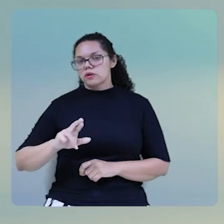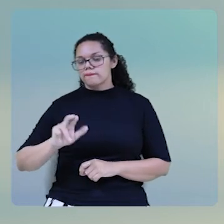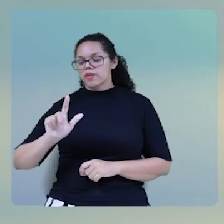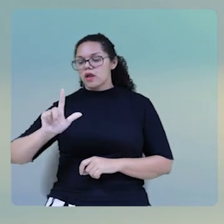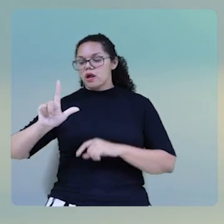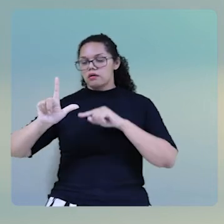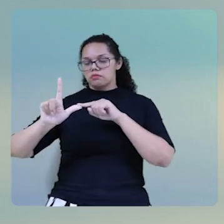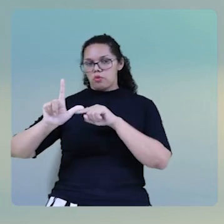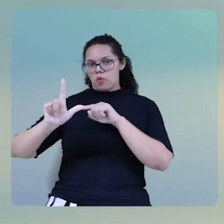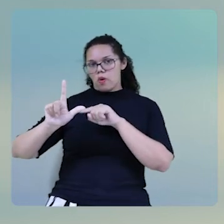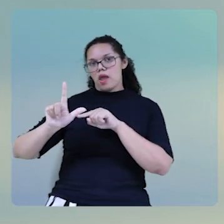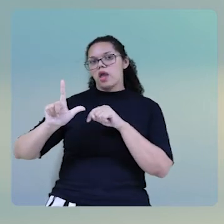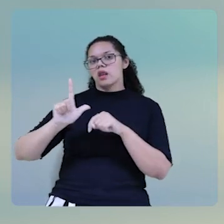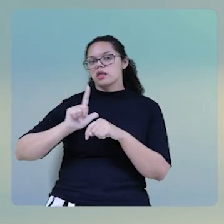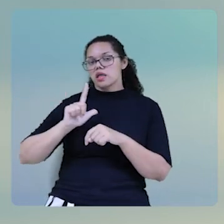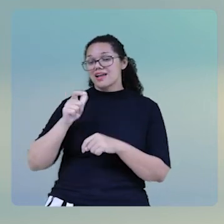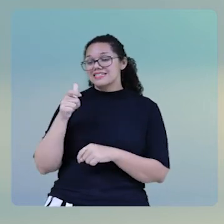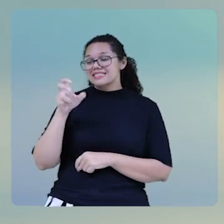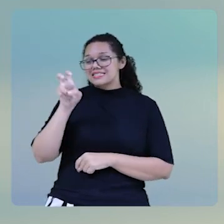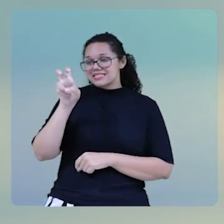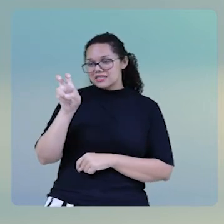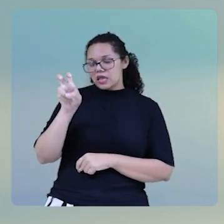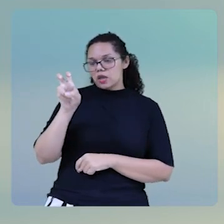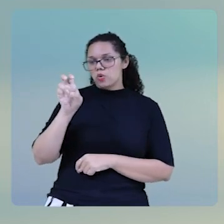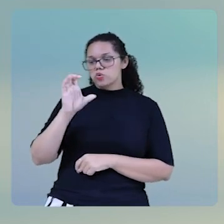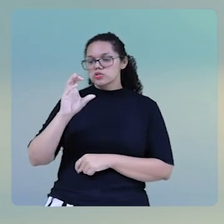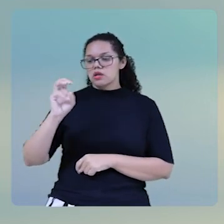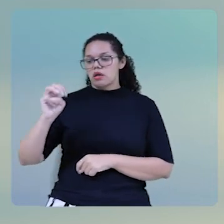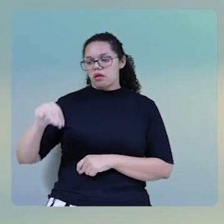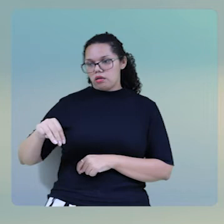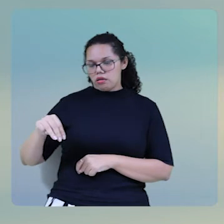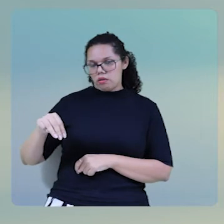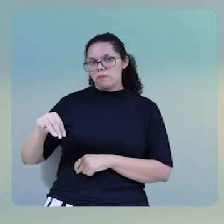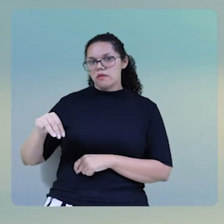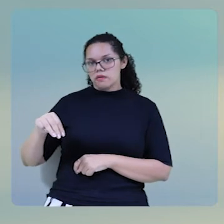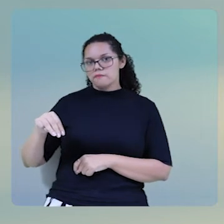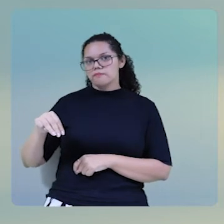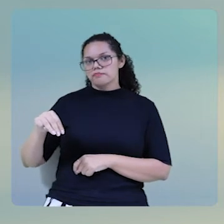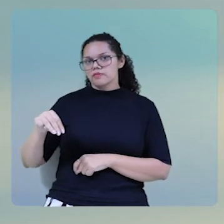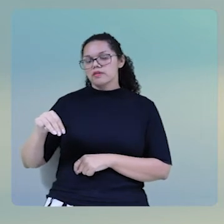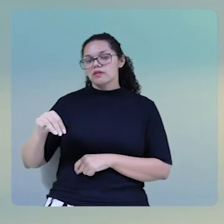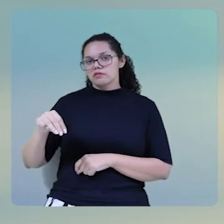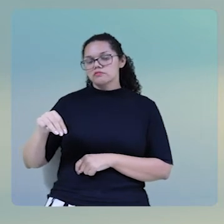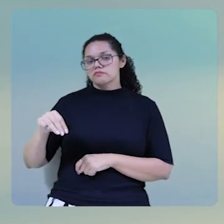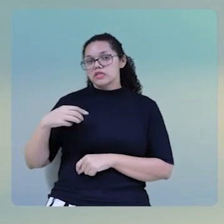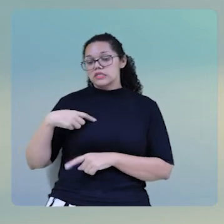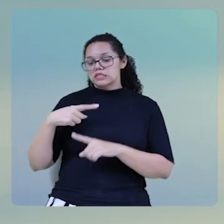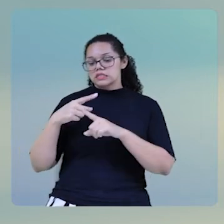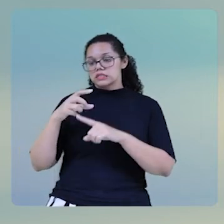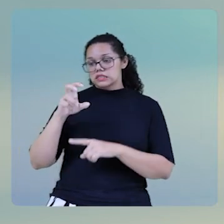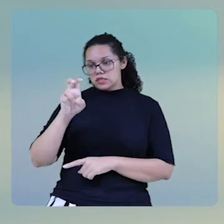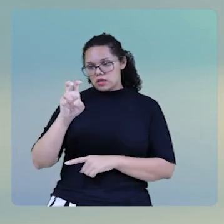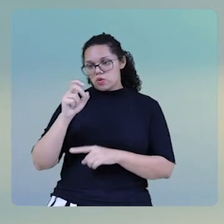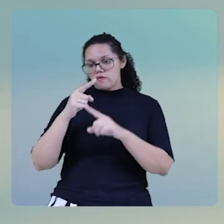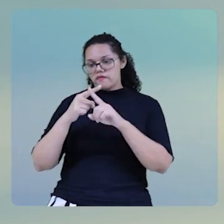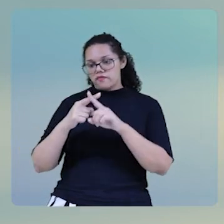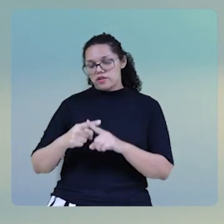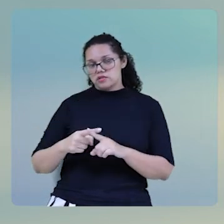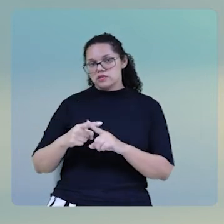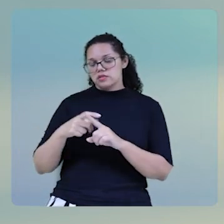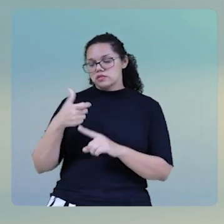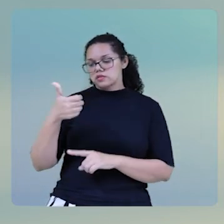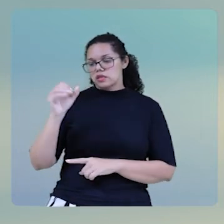o L tá bem aqui, 5 centímetros, tem que colocar em metros. Então é 5 vezes 10 elevado a menos